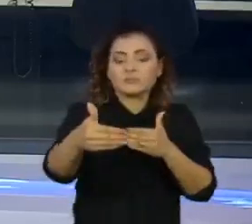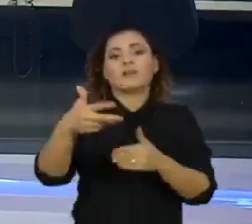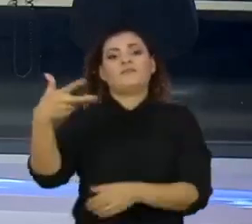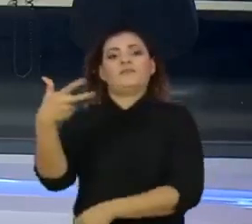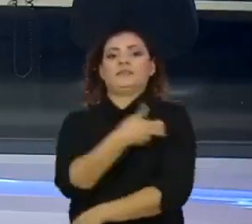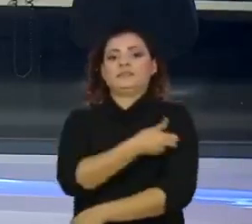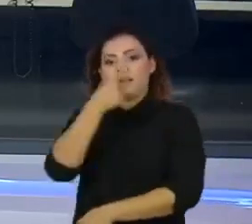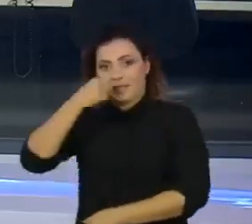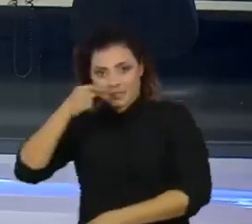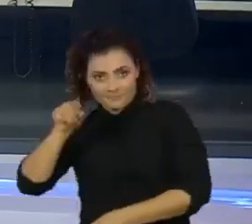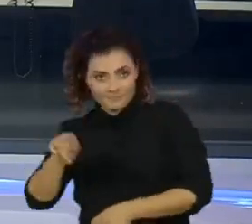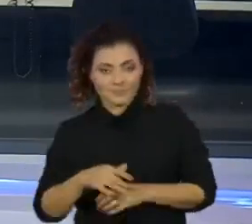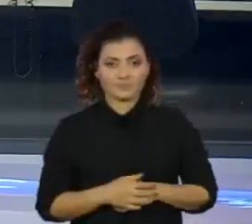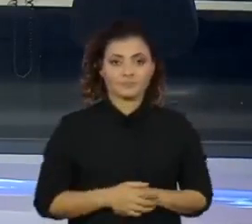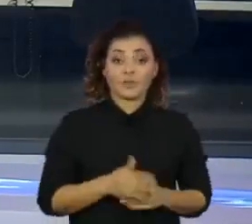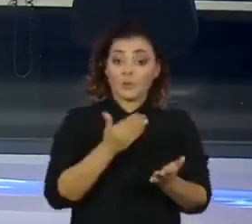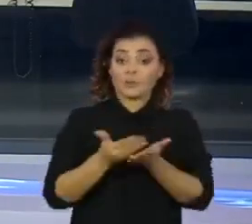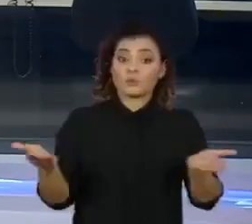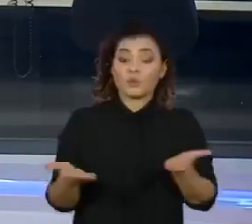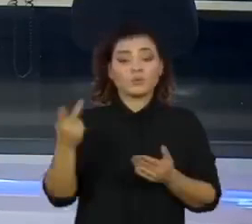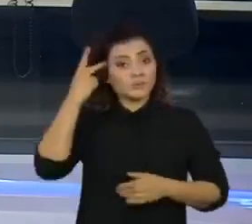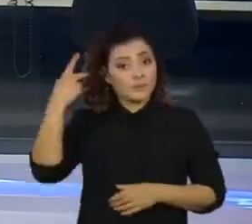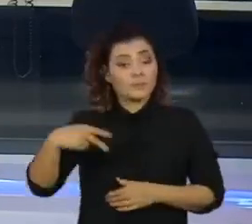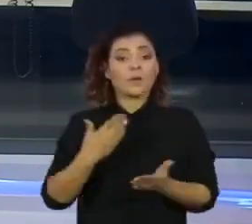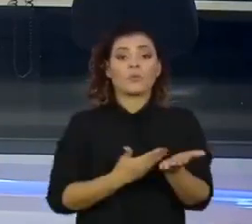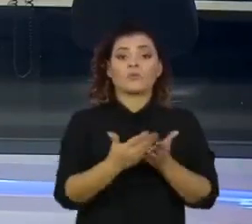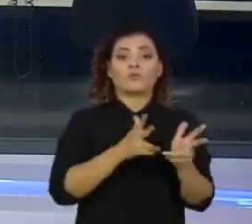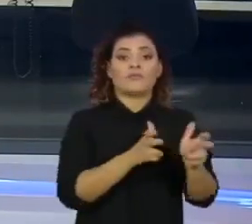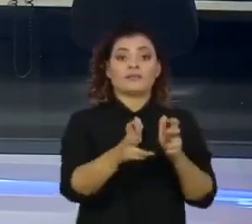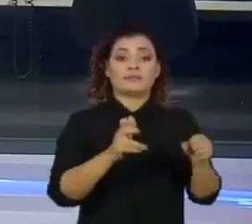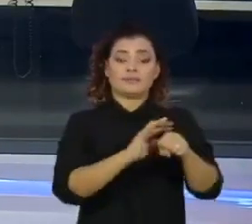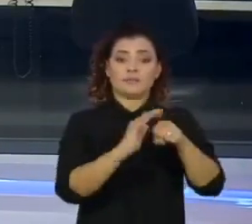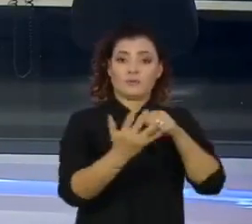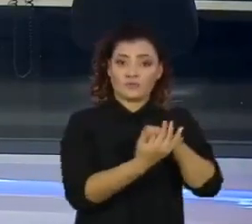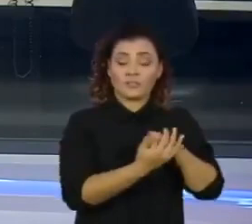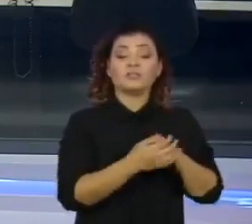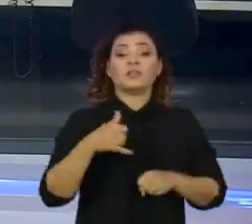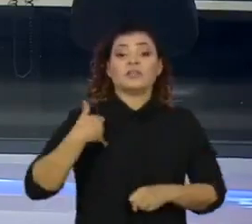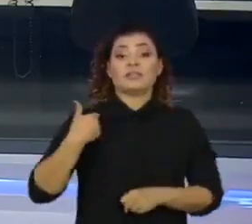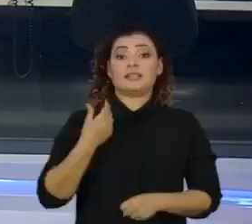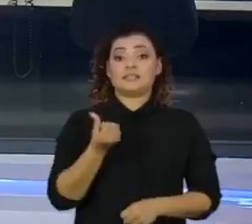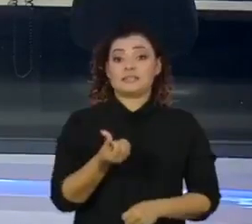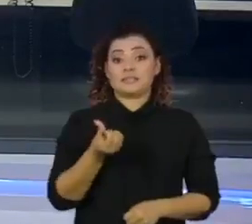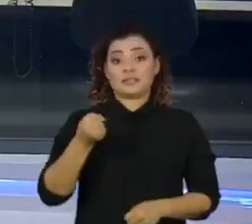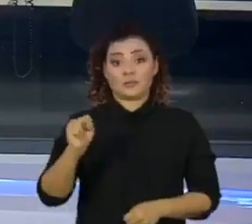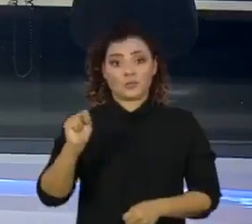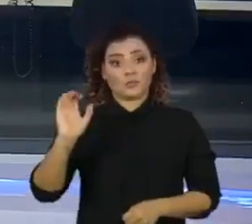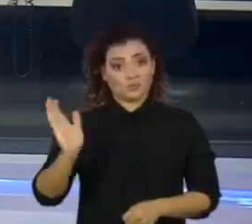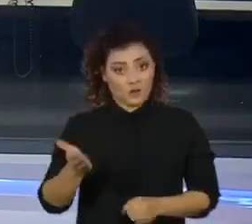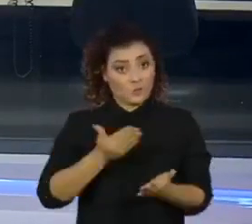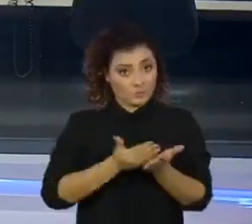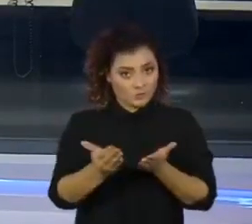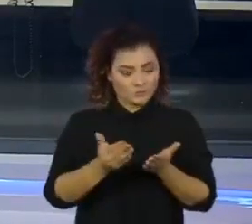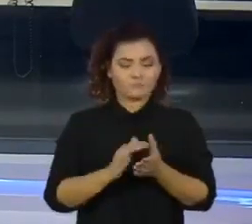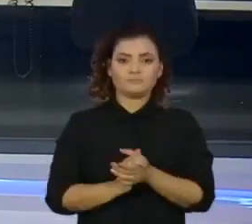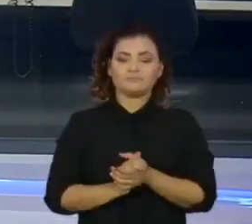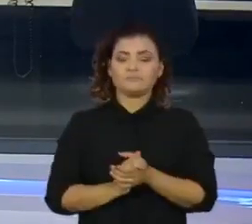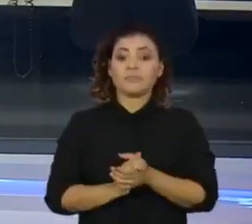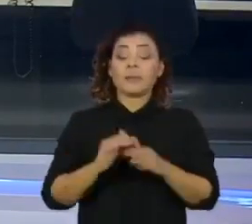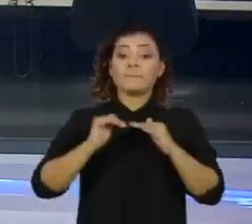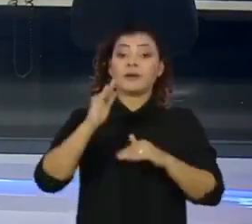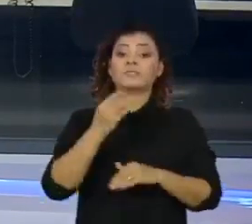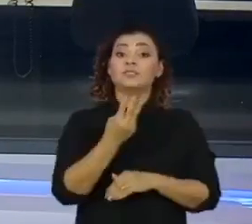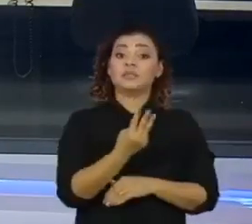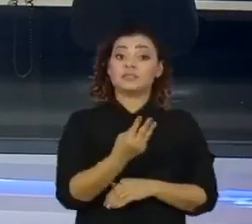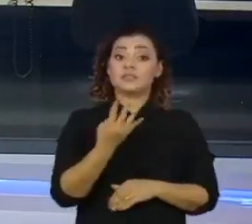o que começou hoje em São Paulo a vacinação contra a pô 2019 para as pessoas acima de 68 anos mais de